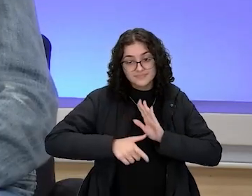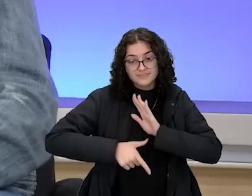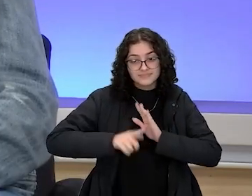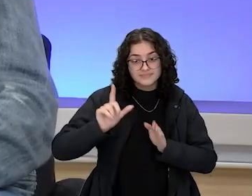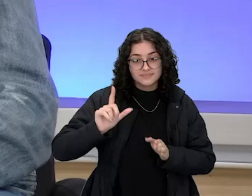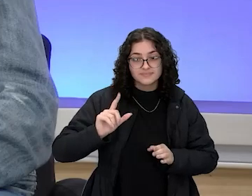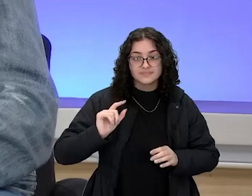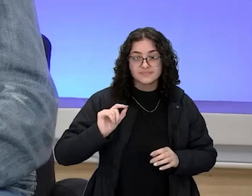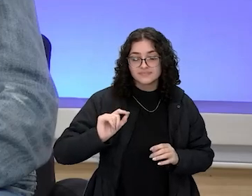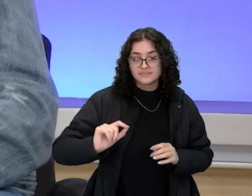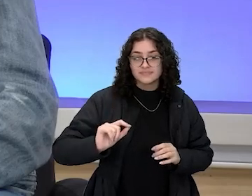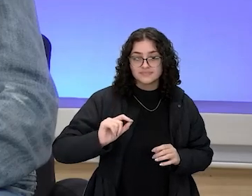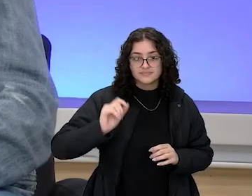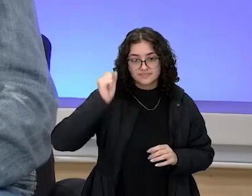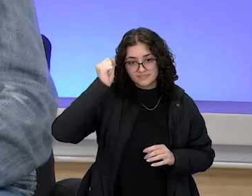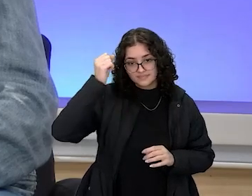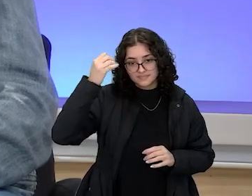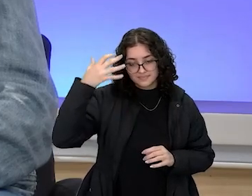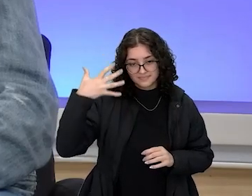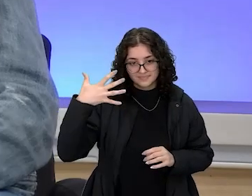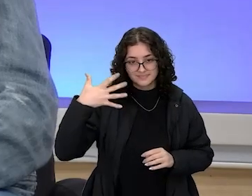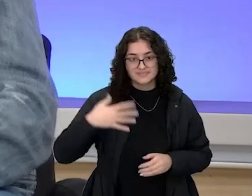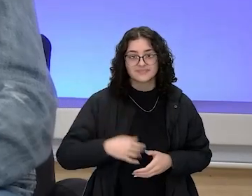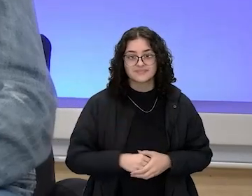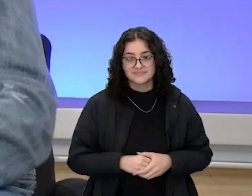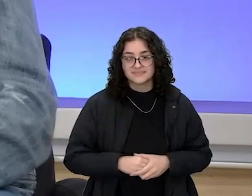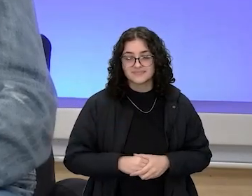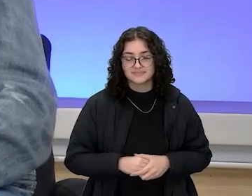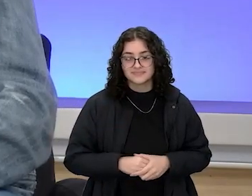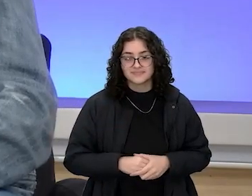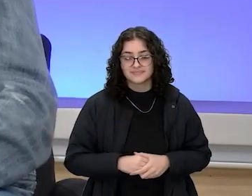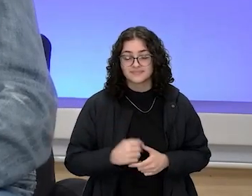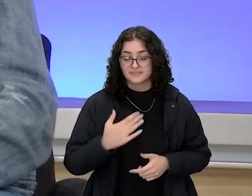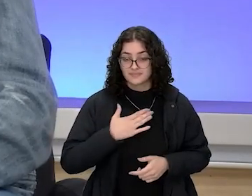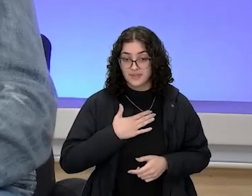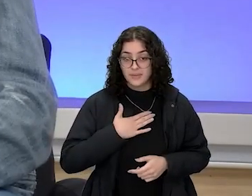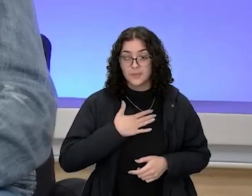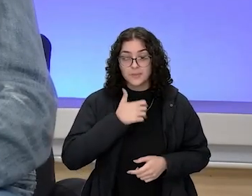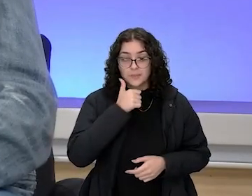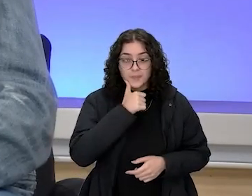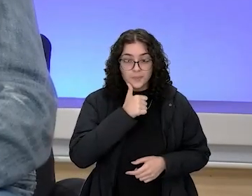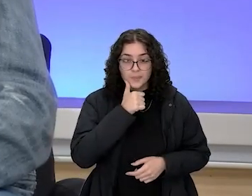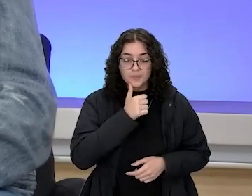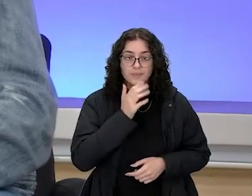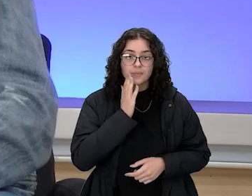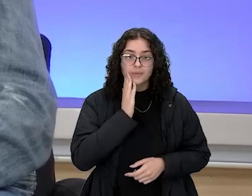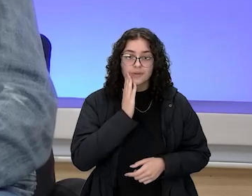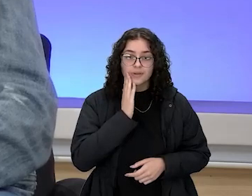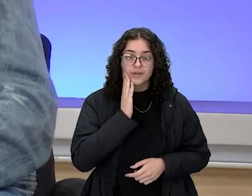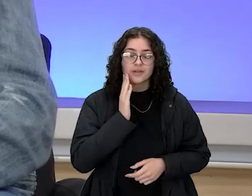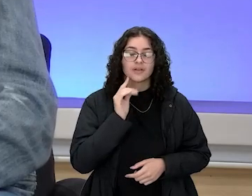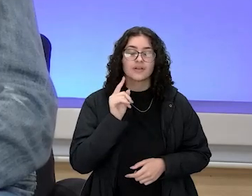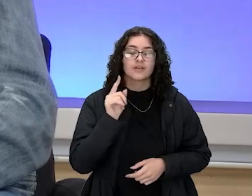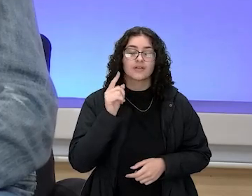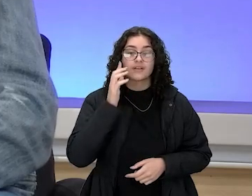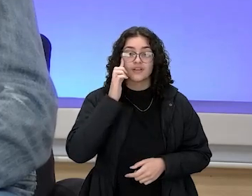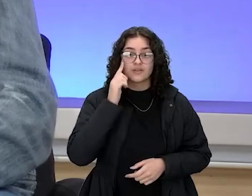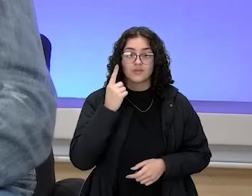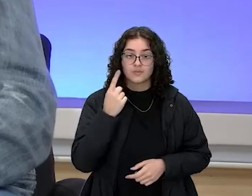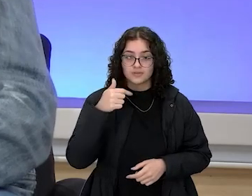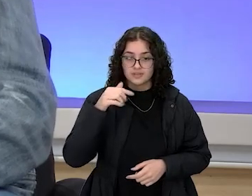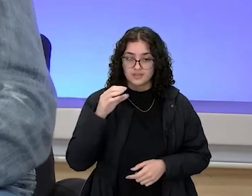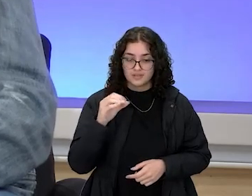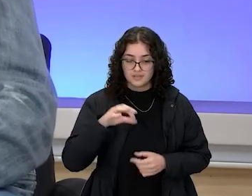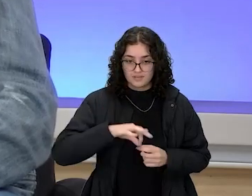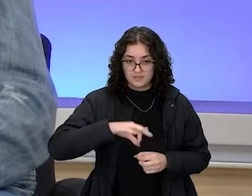vou fazer a minha autodescrição. Eu sou uma mulher de pele parda, de 1,60 m de altura,